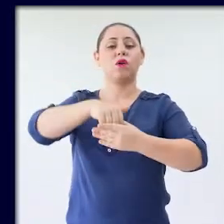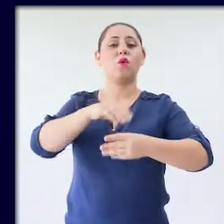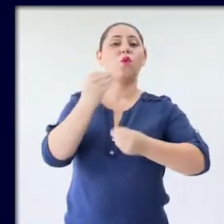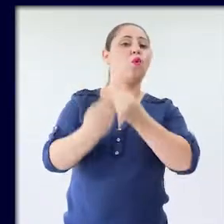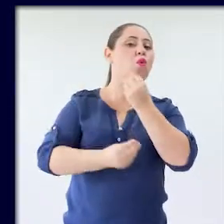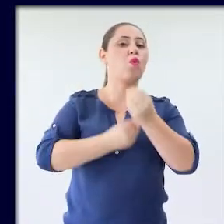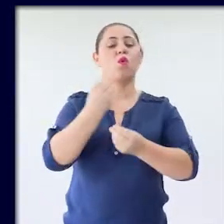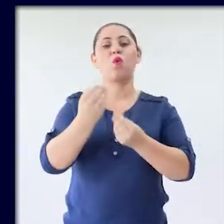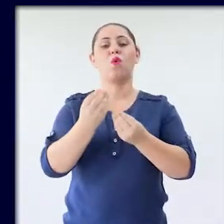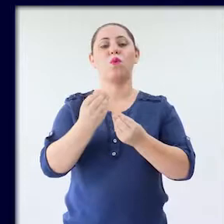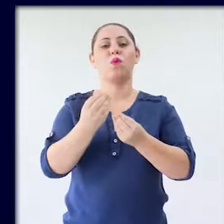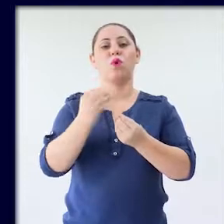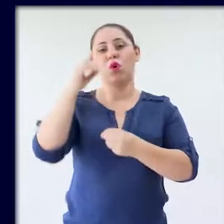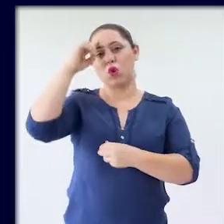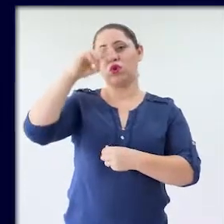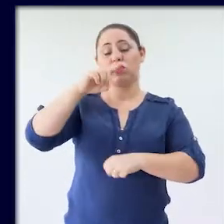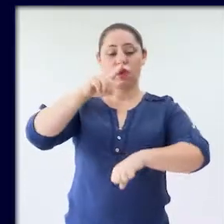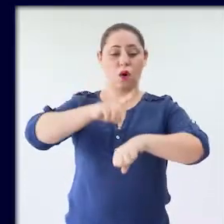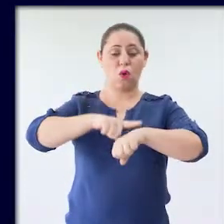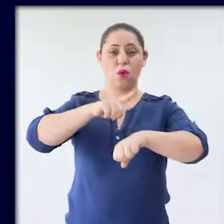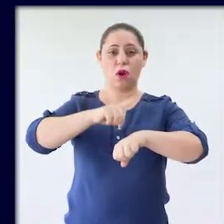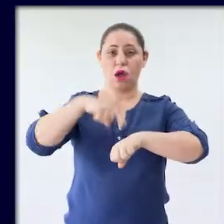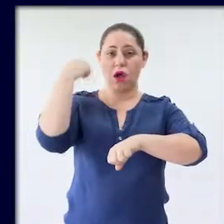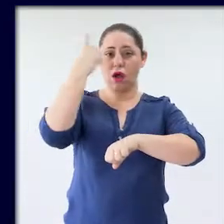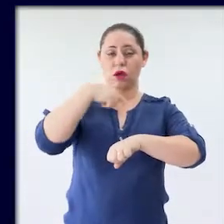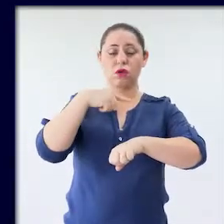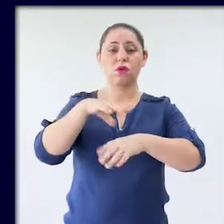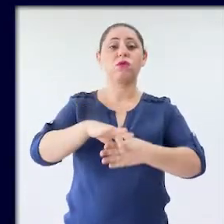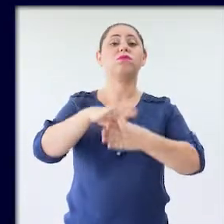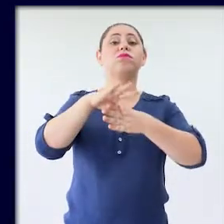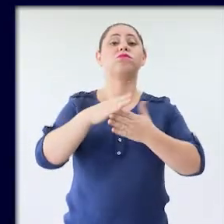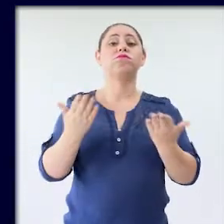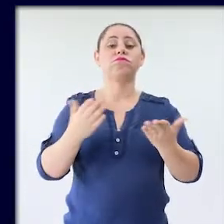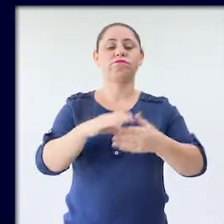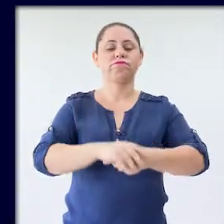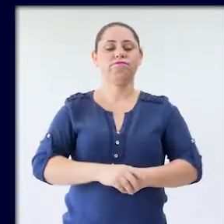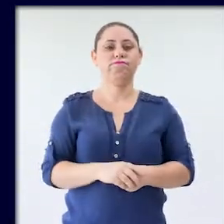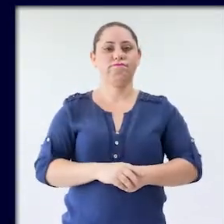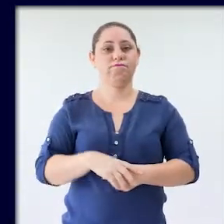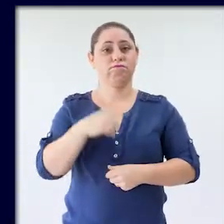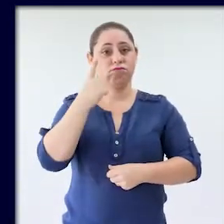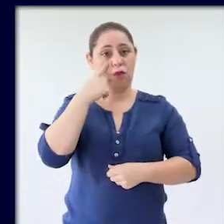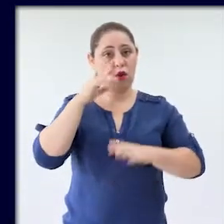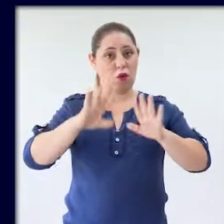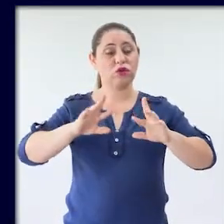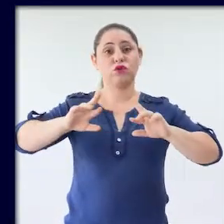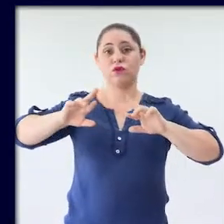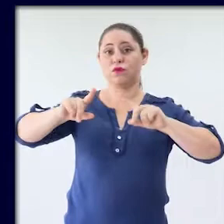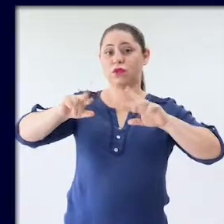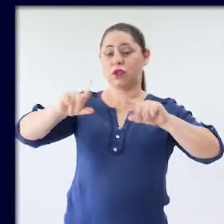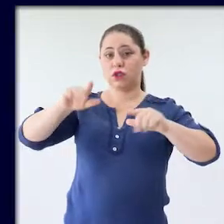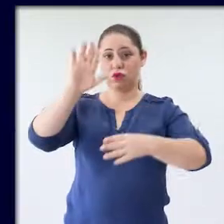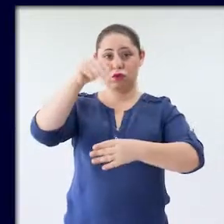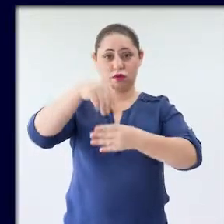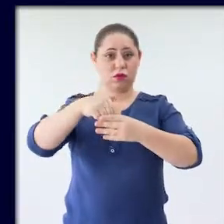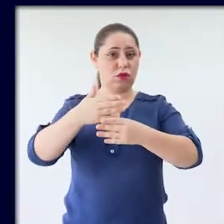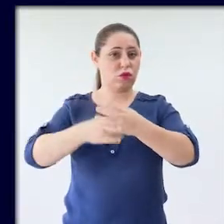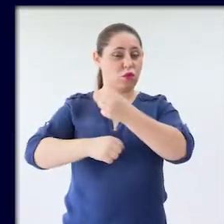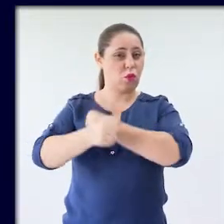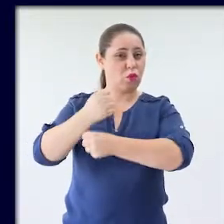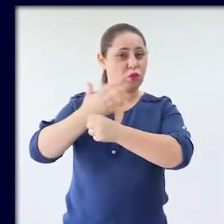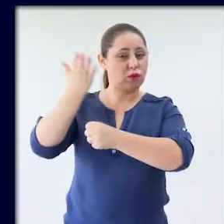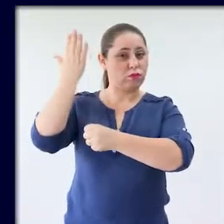como vai ser o funcionamento em relação ao horário e outras prioridades? Veja bem, diferente das outras